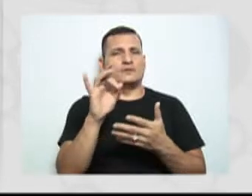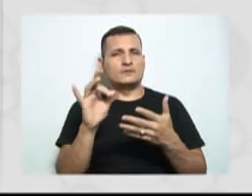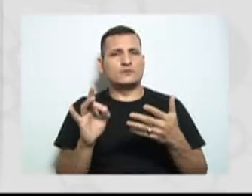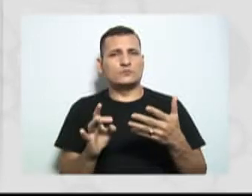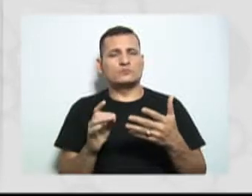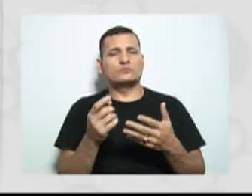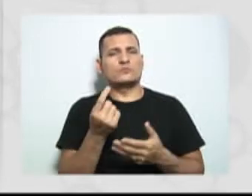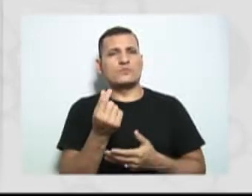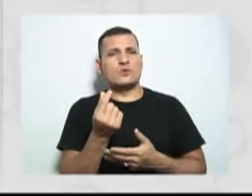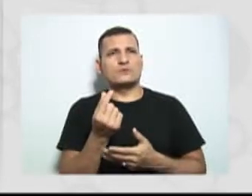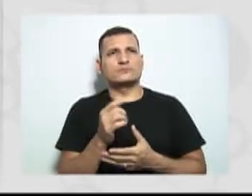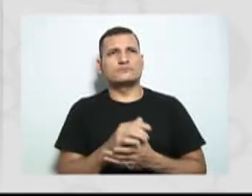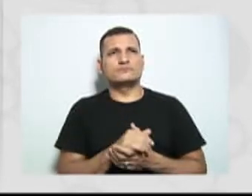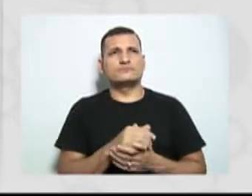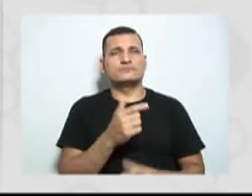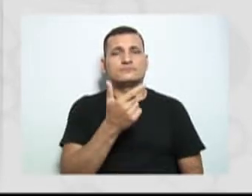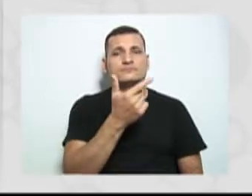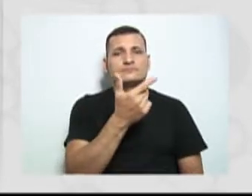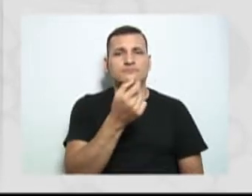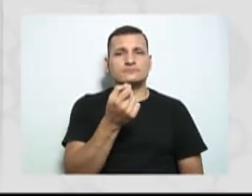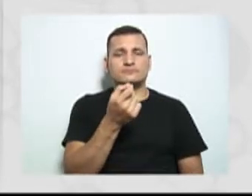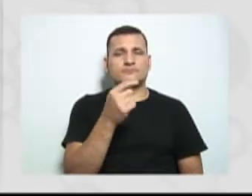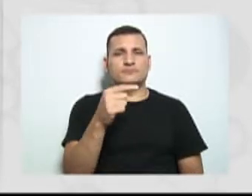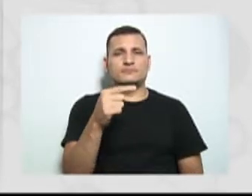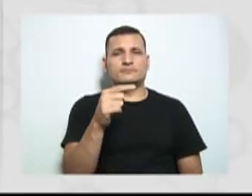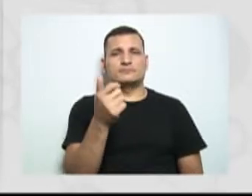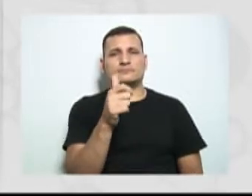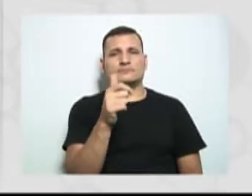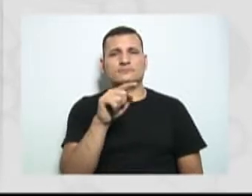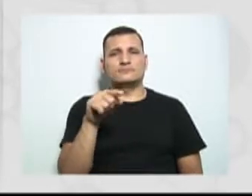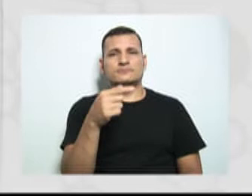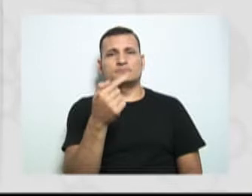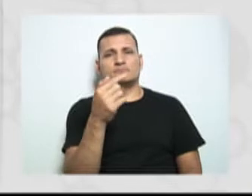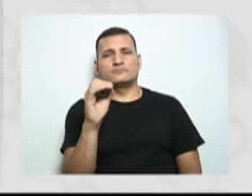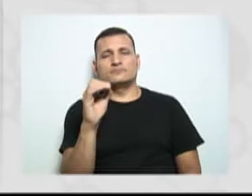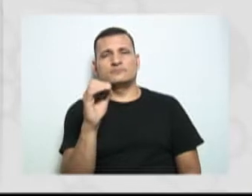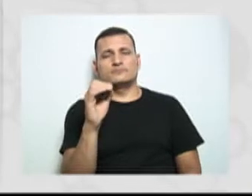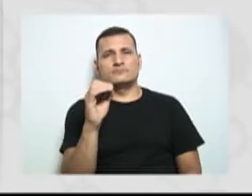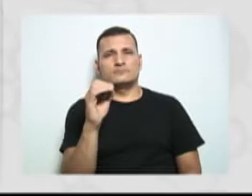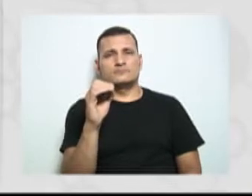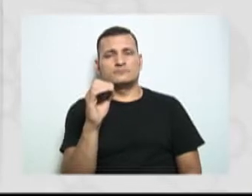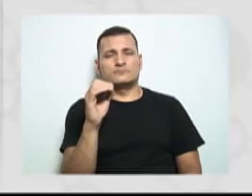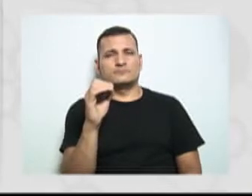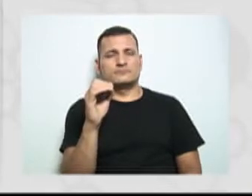Vai ser 20 menos 11,70, vai sobrar 7.